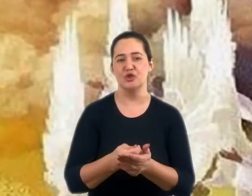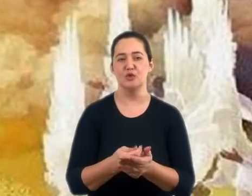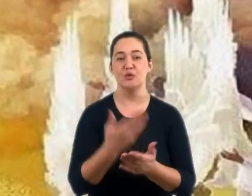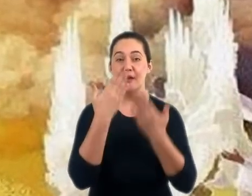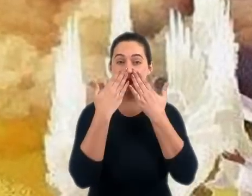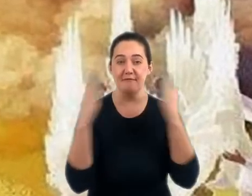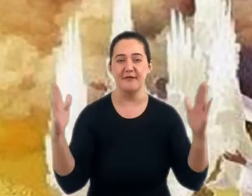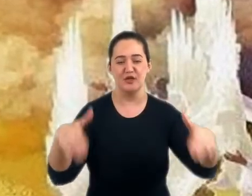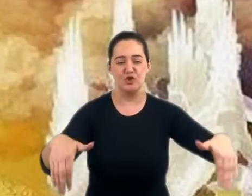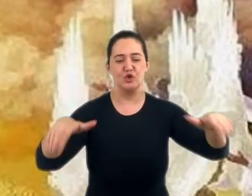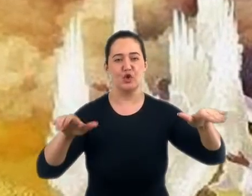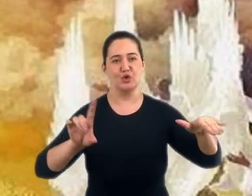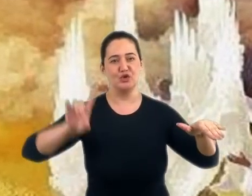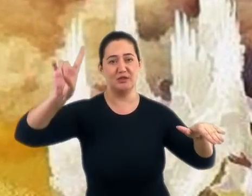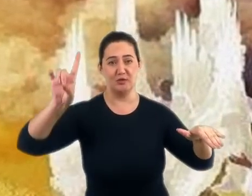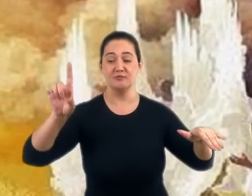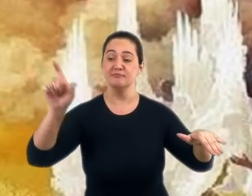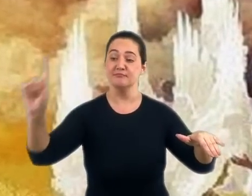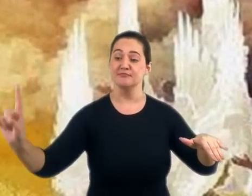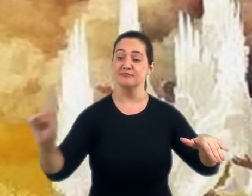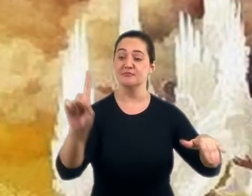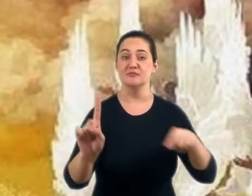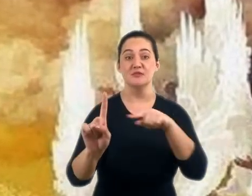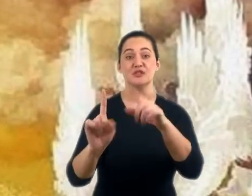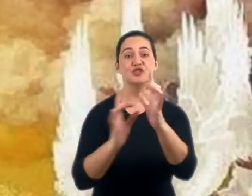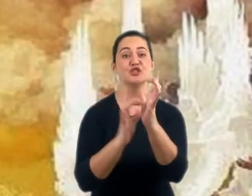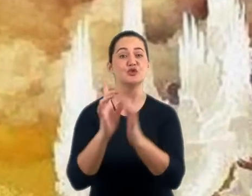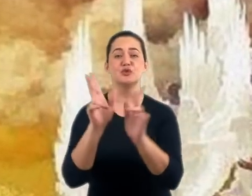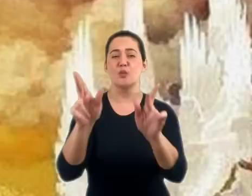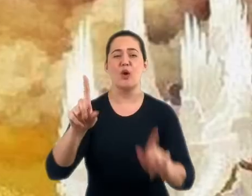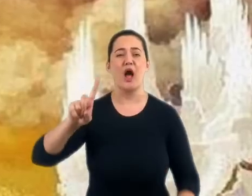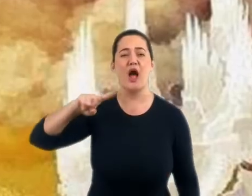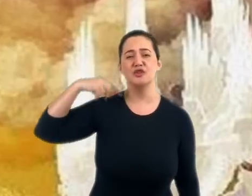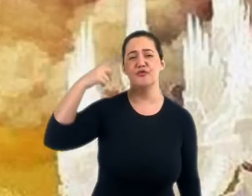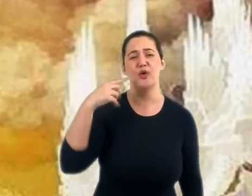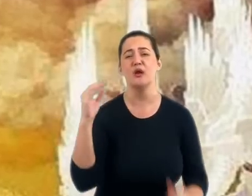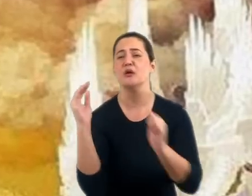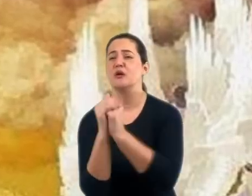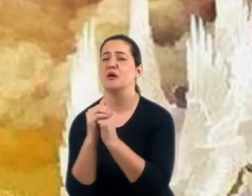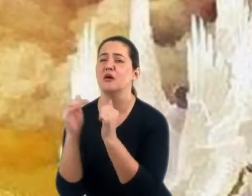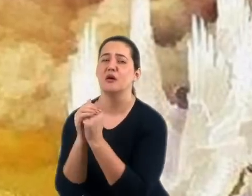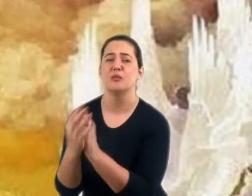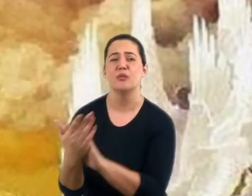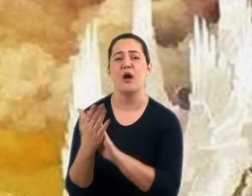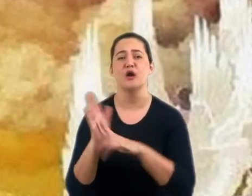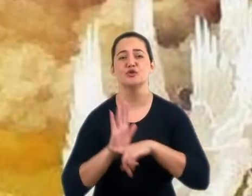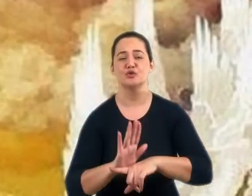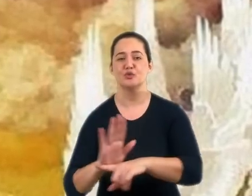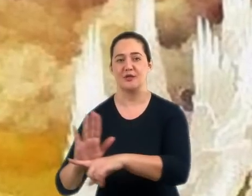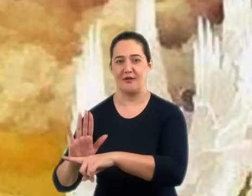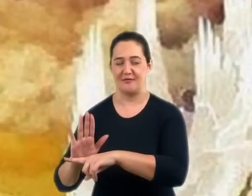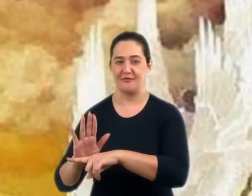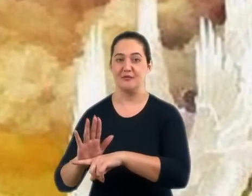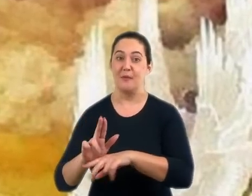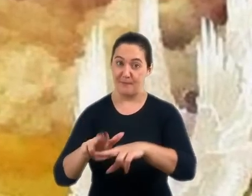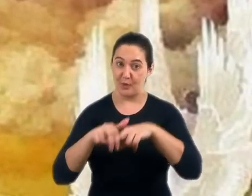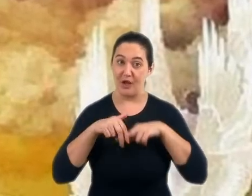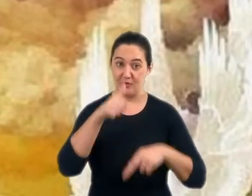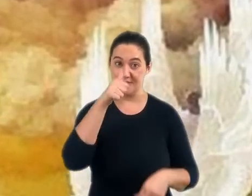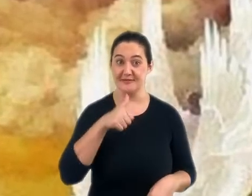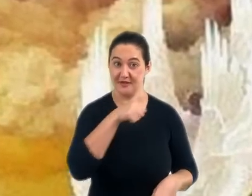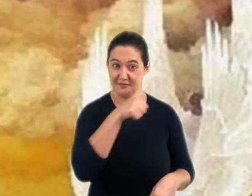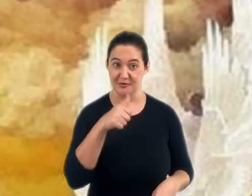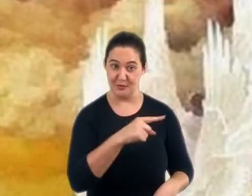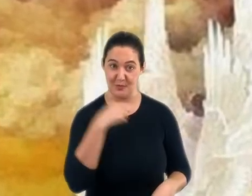está à disposição para, como advogado, suplicar diante do Pai por cada um de nós. Por causa do seu sacrifício,